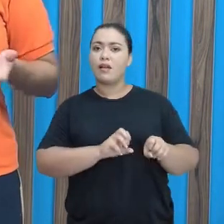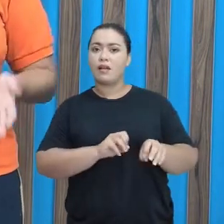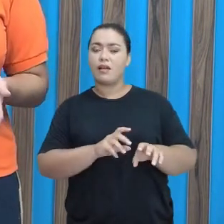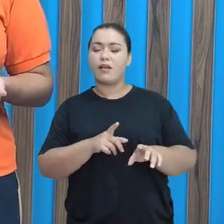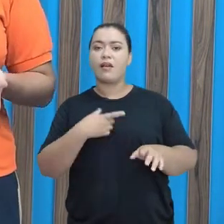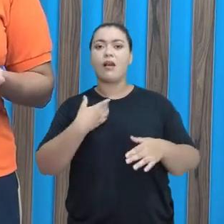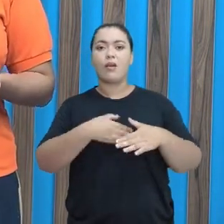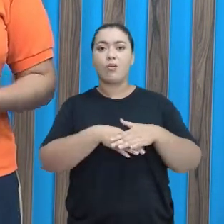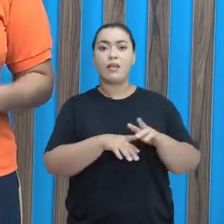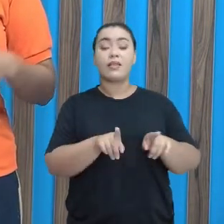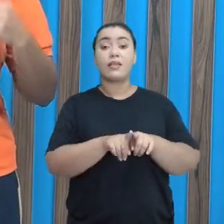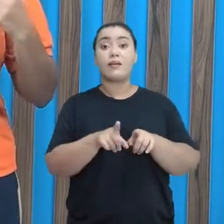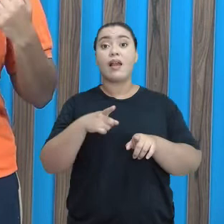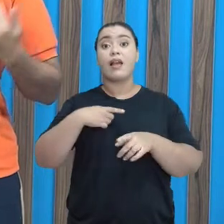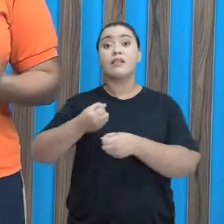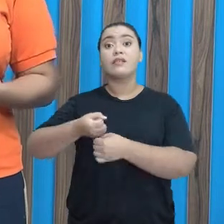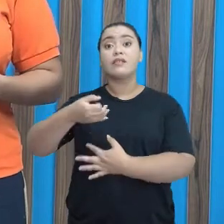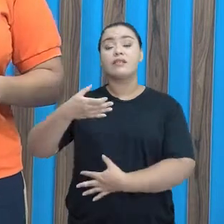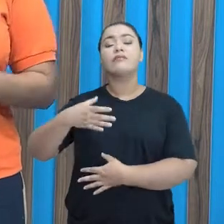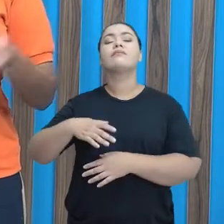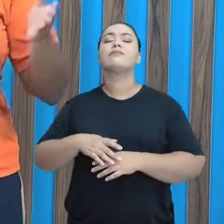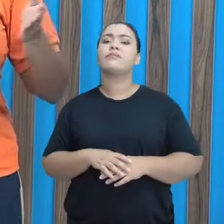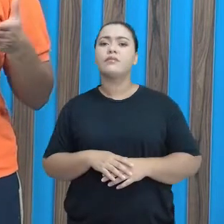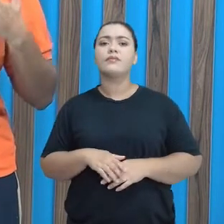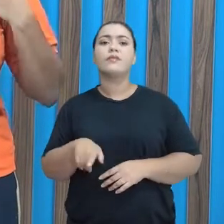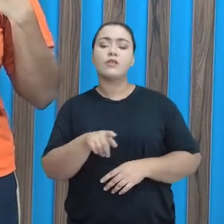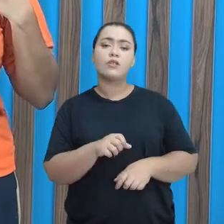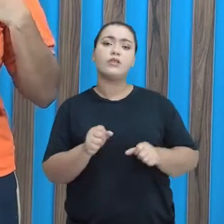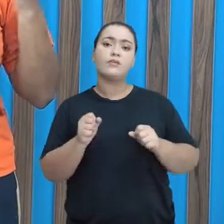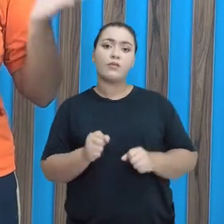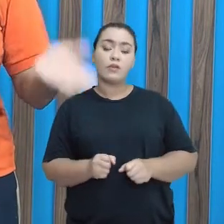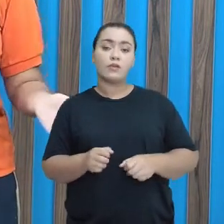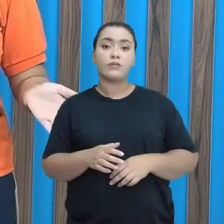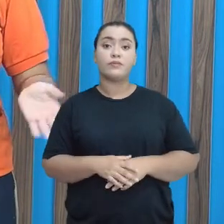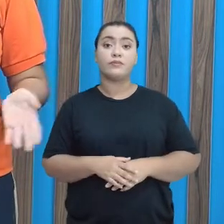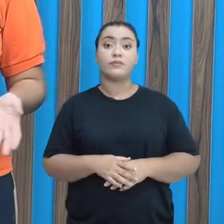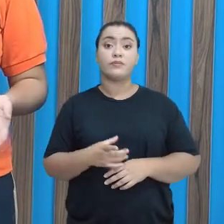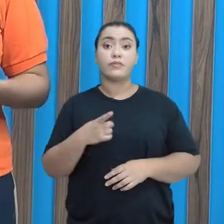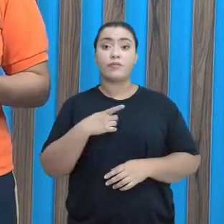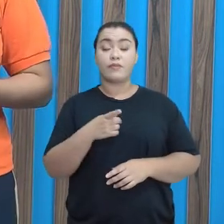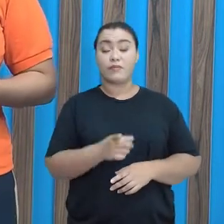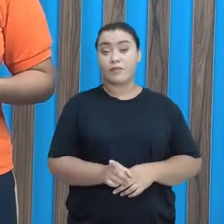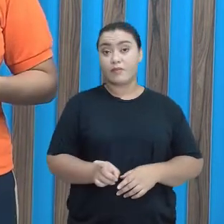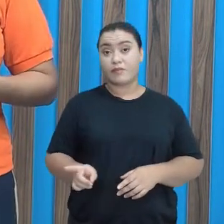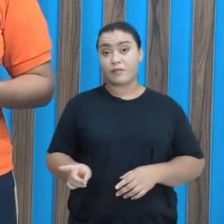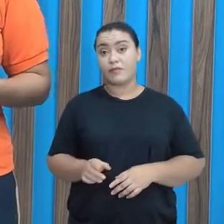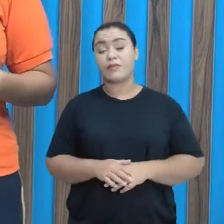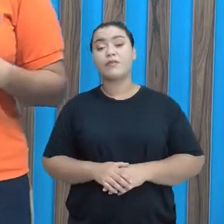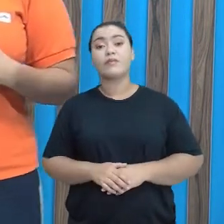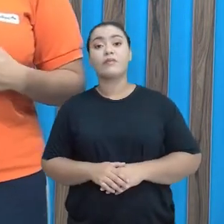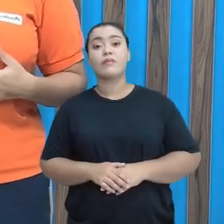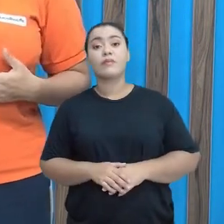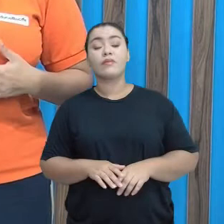tem o chat. E aí vocês podem baixar tanto pelo QR Code na tela, quanto